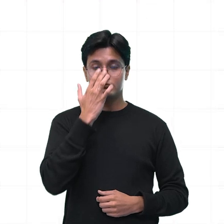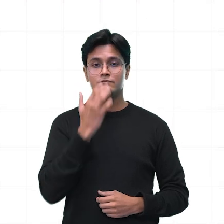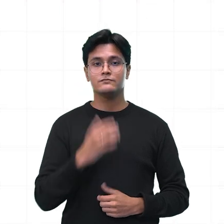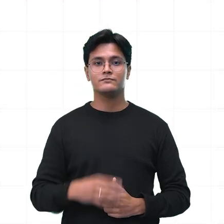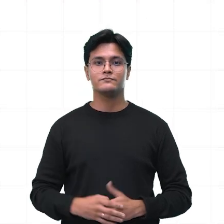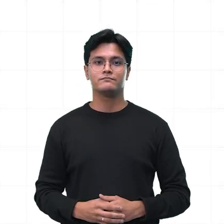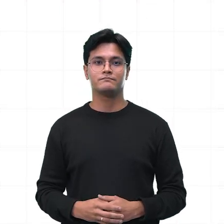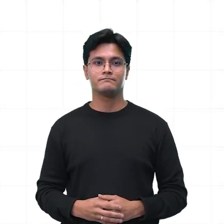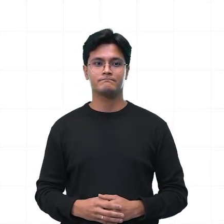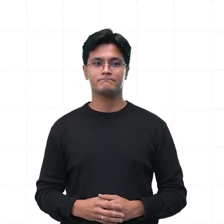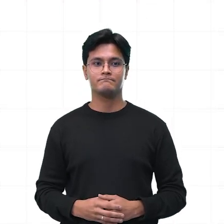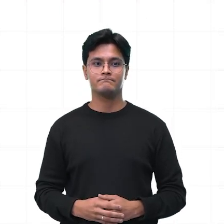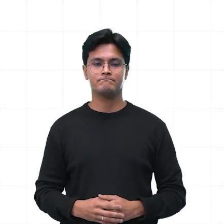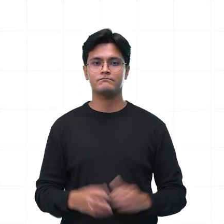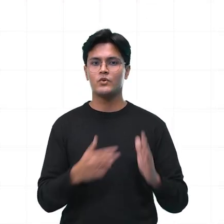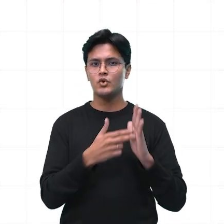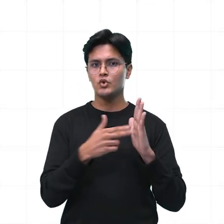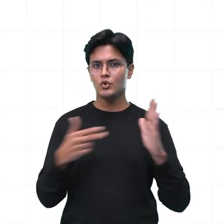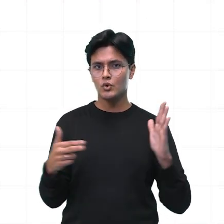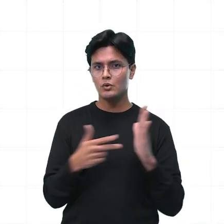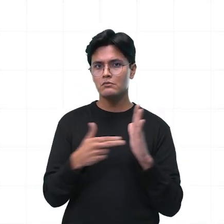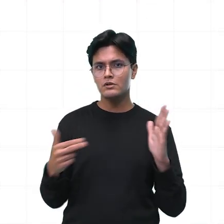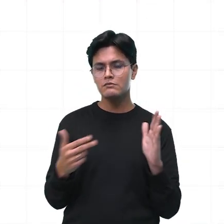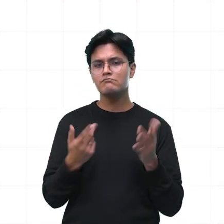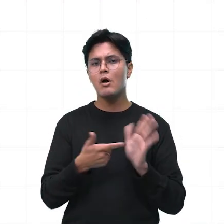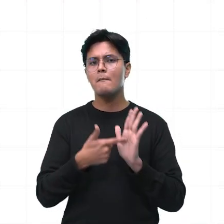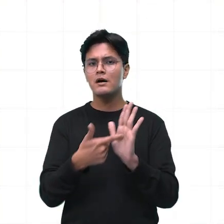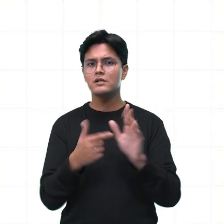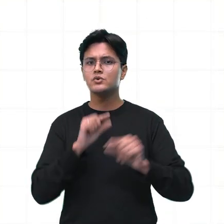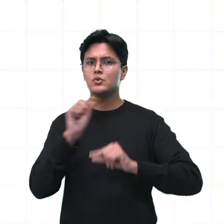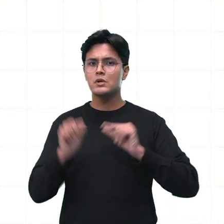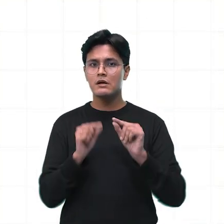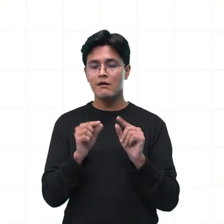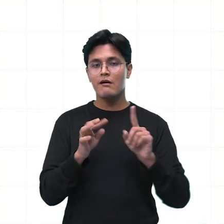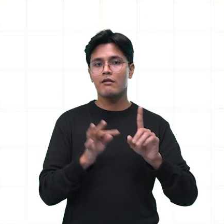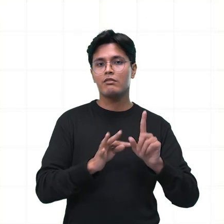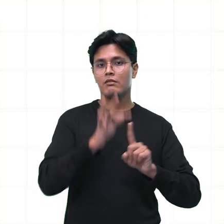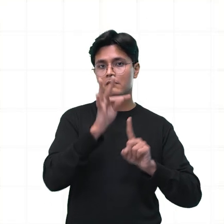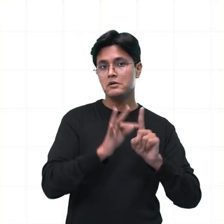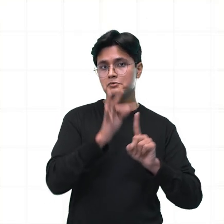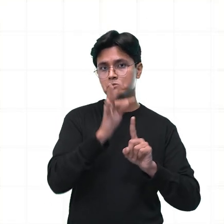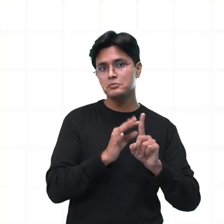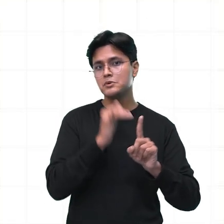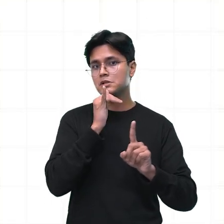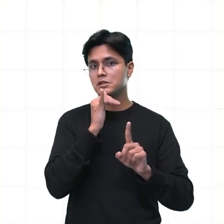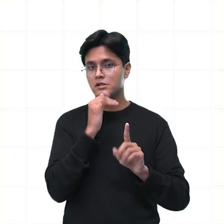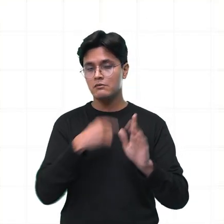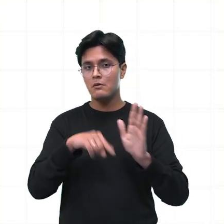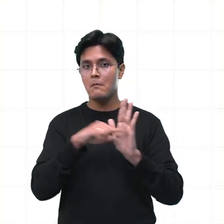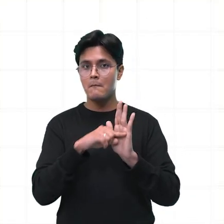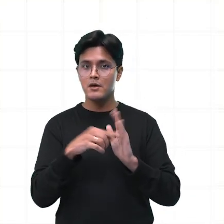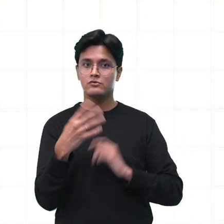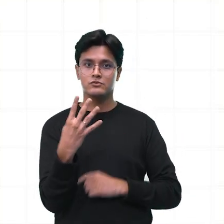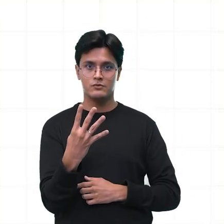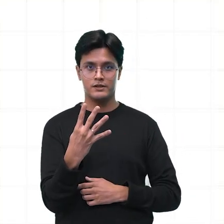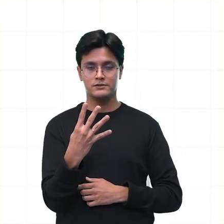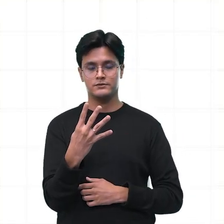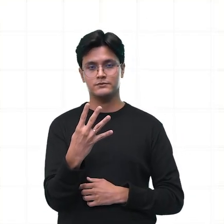nas demais notícias aparecem temperaturas como -